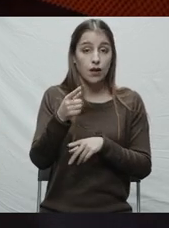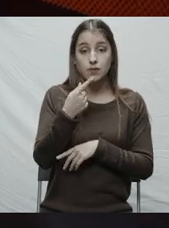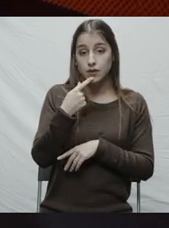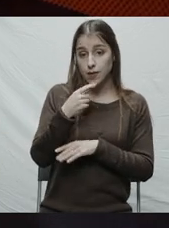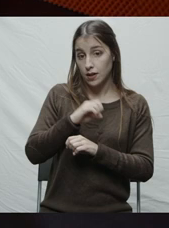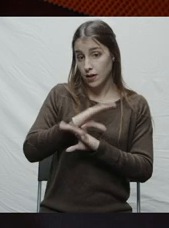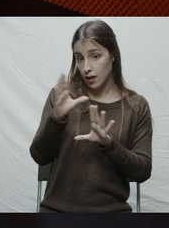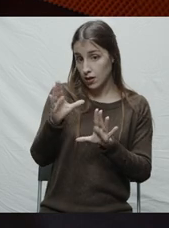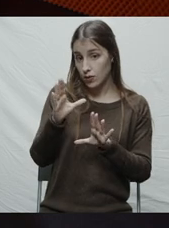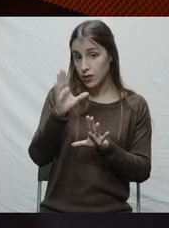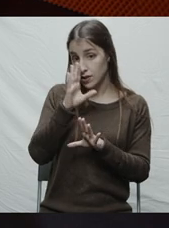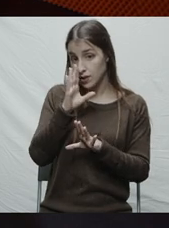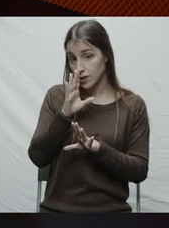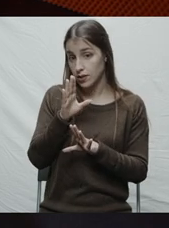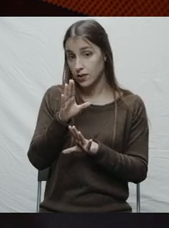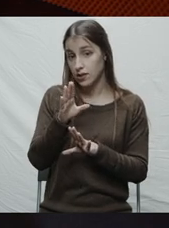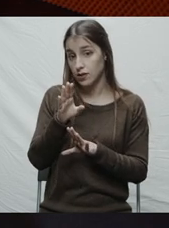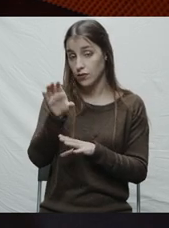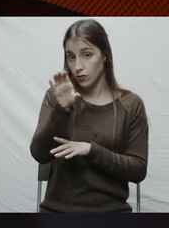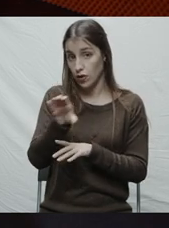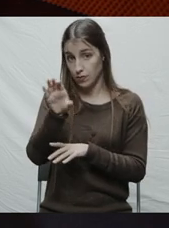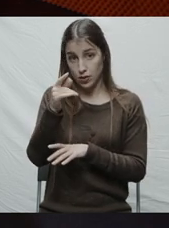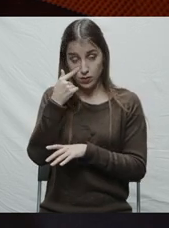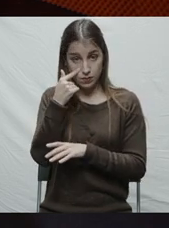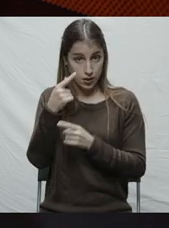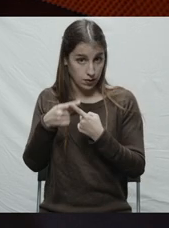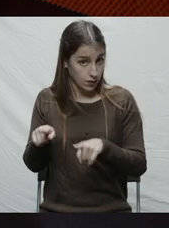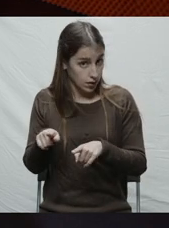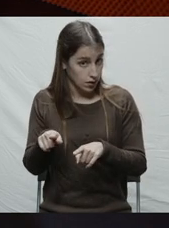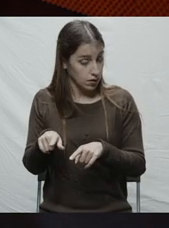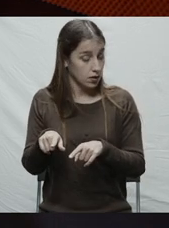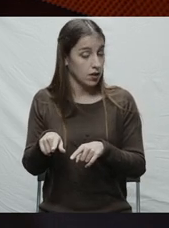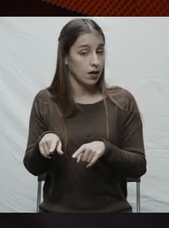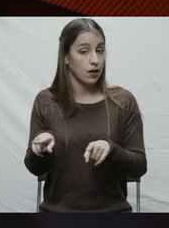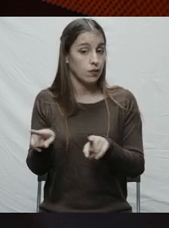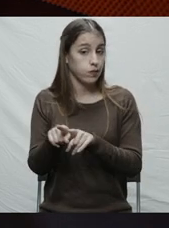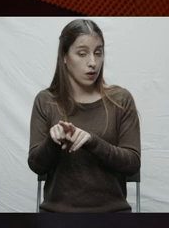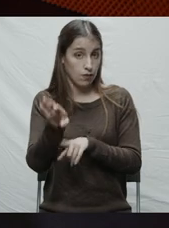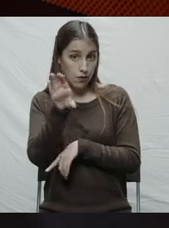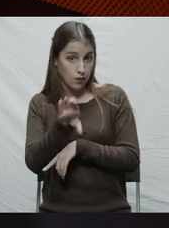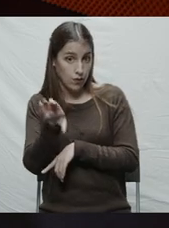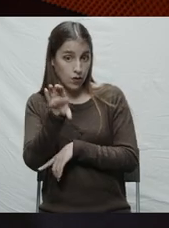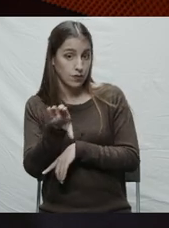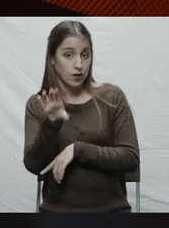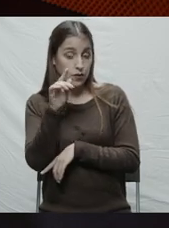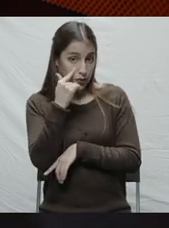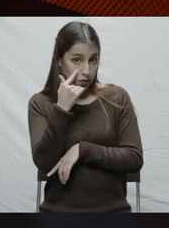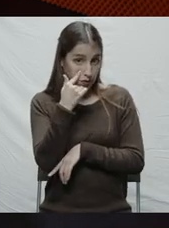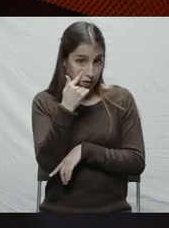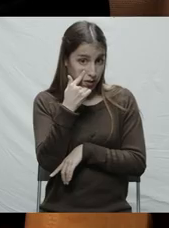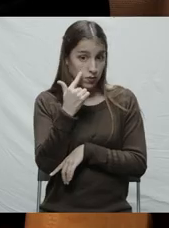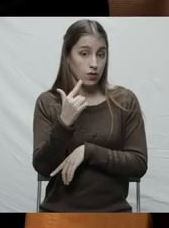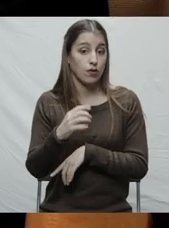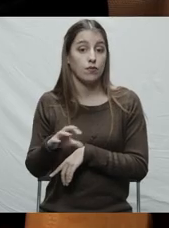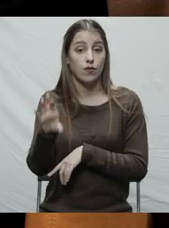que, sendo uma forma de conhecimento diferente, é uma forma de conhecimento, é uma forma também